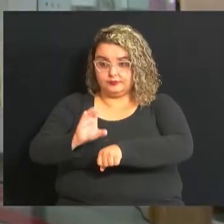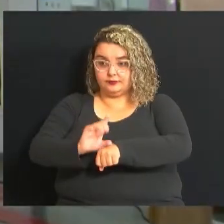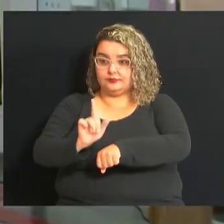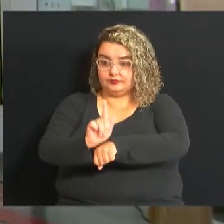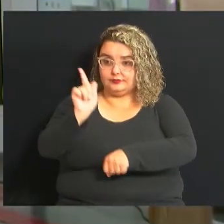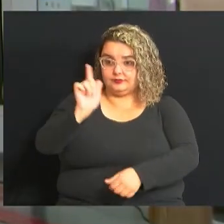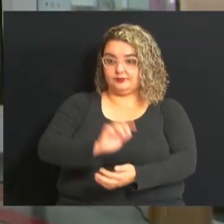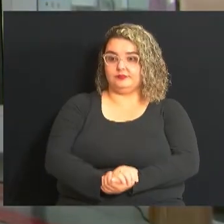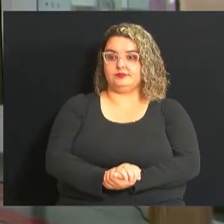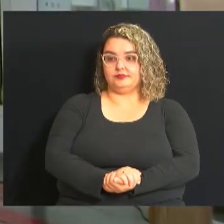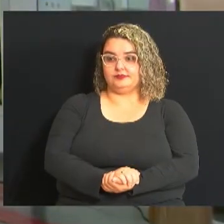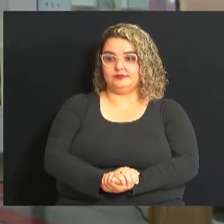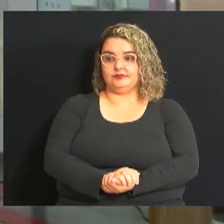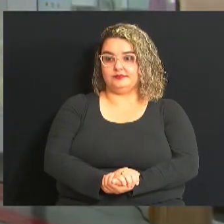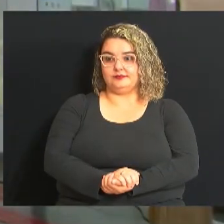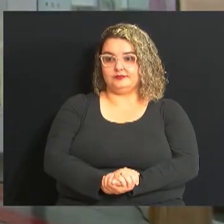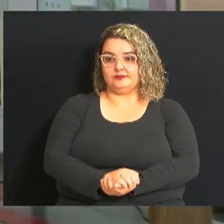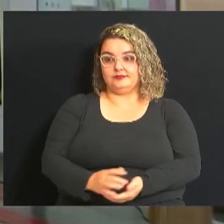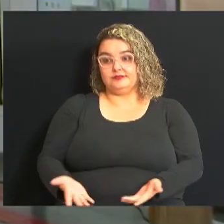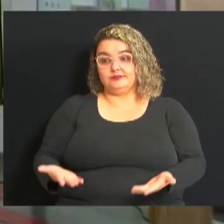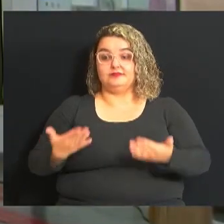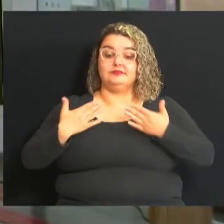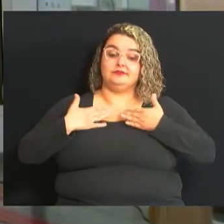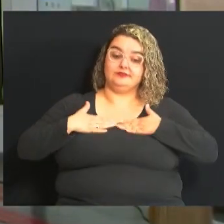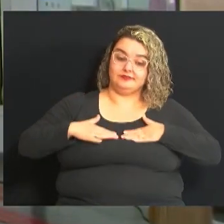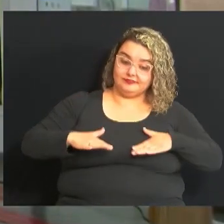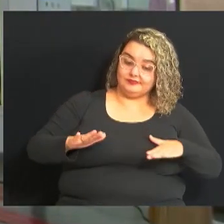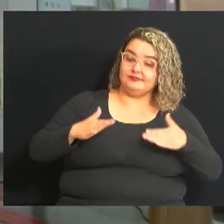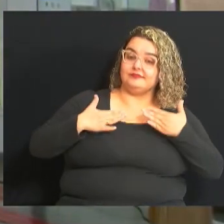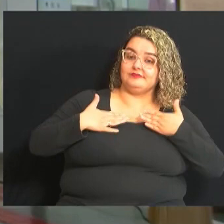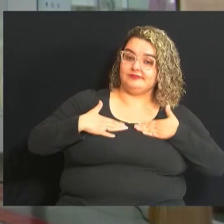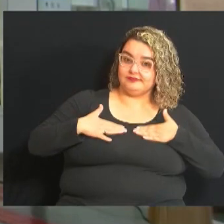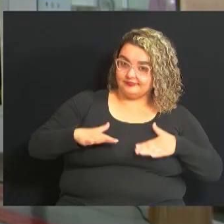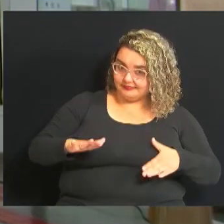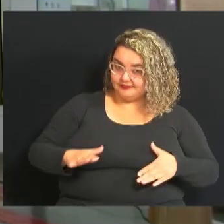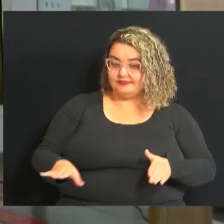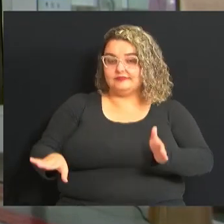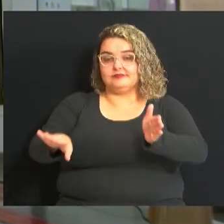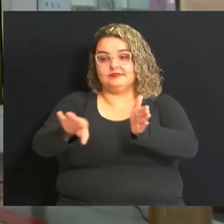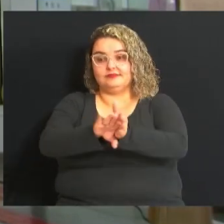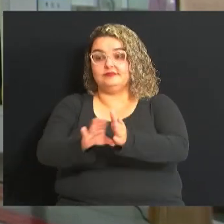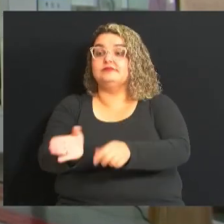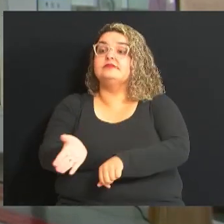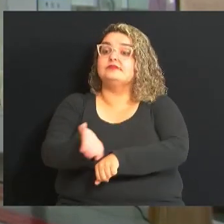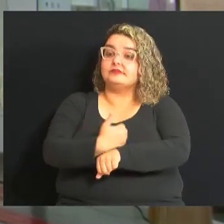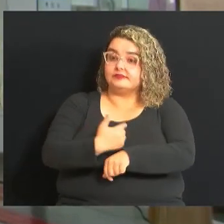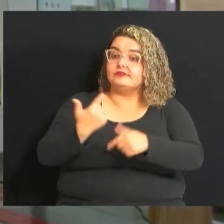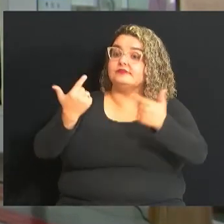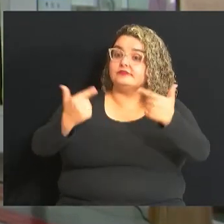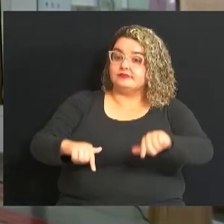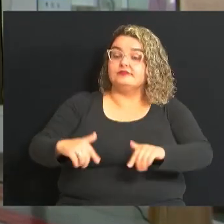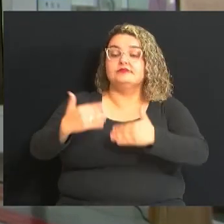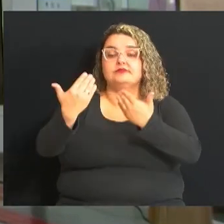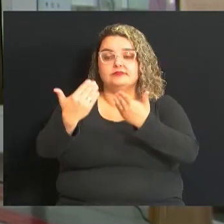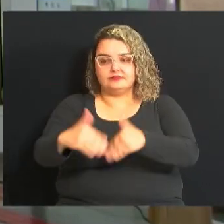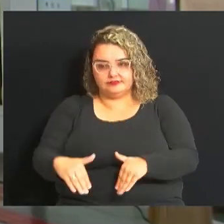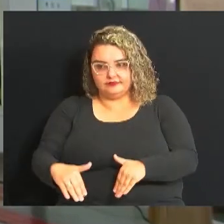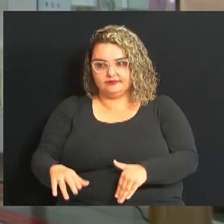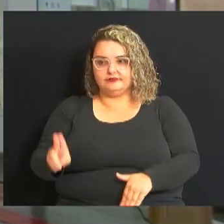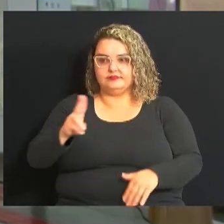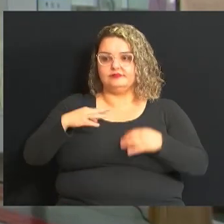A dica é que você esteja tranquilo, tranquila, que você chegue com antecedência no local de prova, use